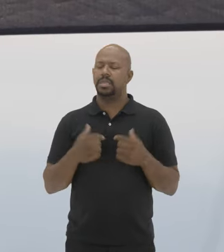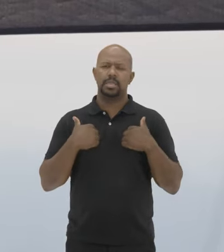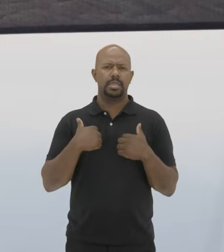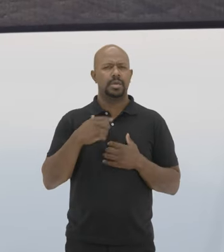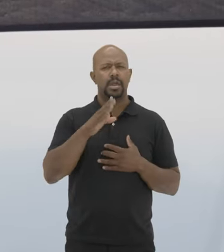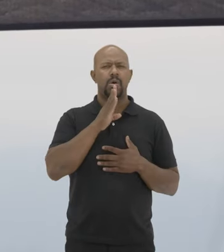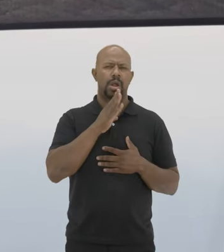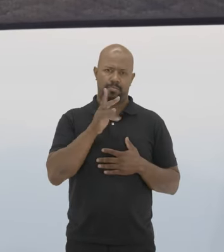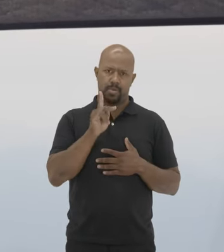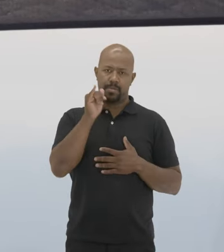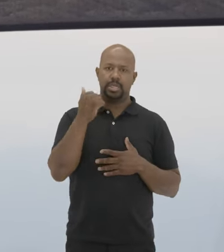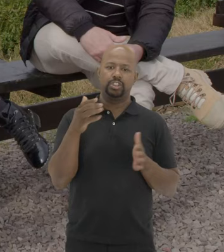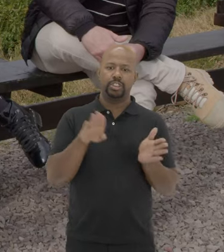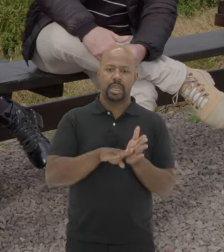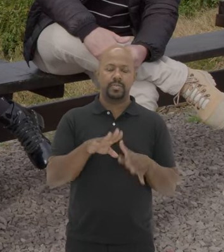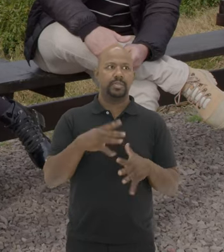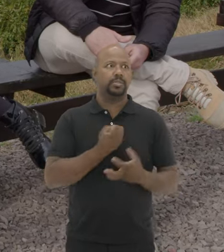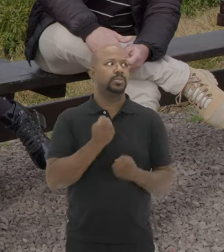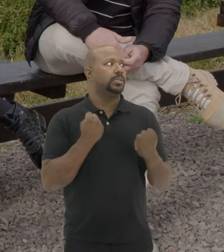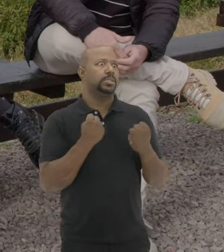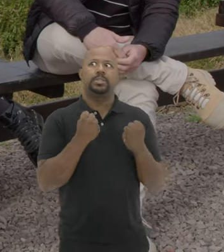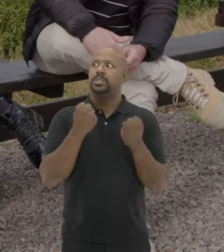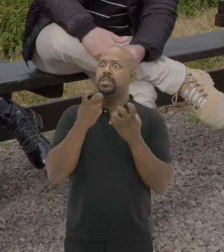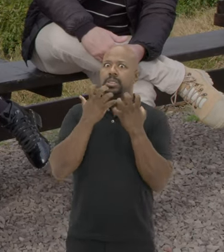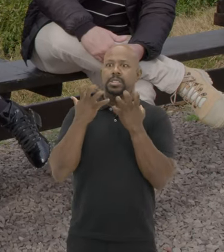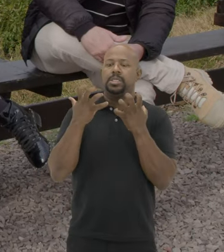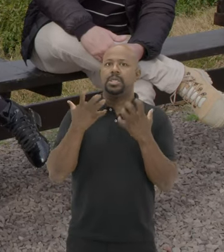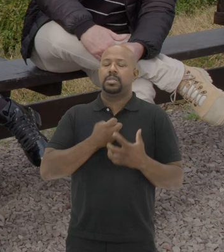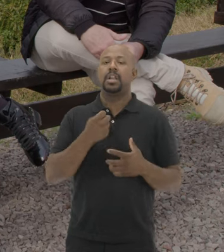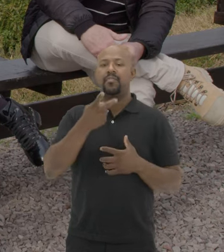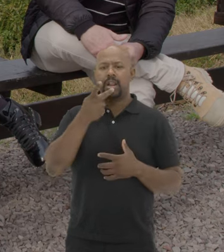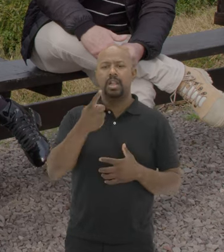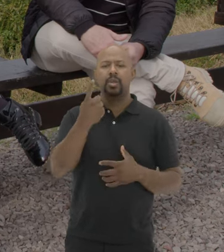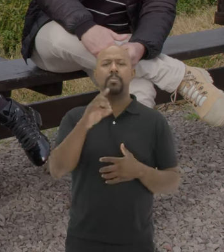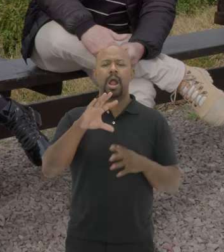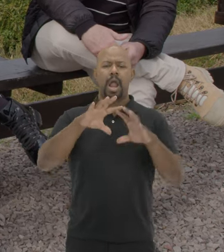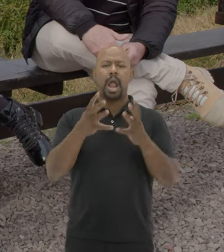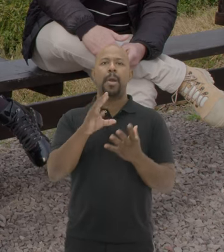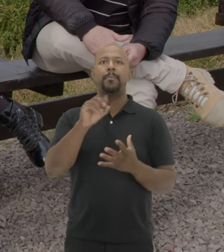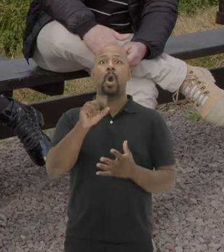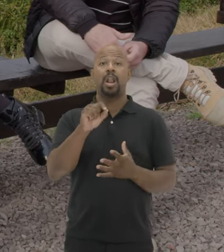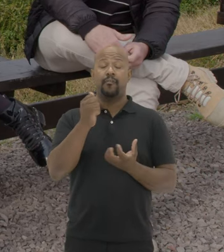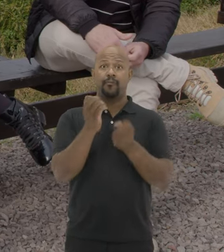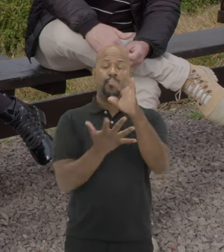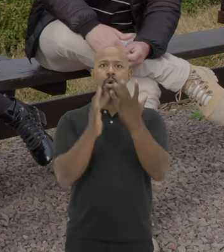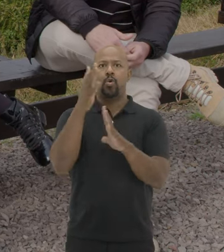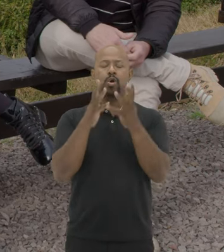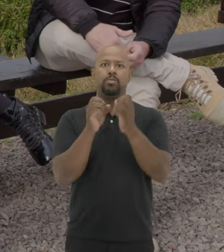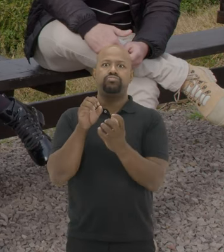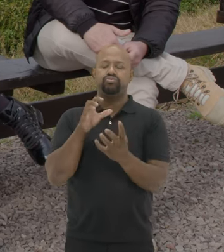E eu recordo, assim, do meu pai chegar, assim, muitas vezes muito assustado. E ele disse que uma bola de fogo